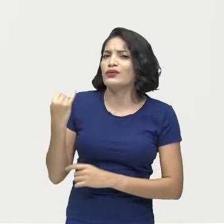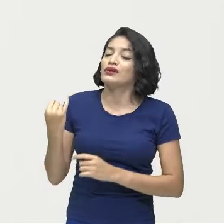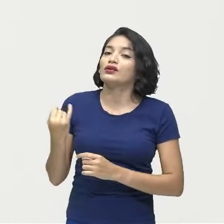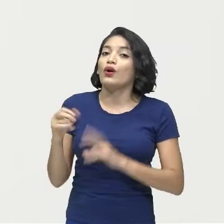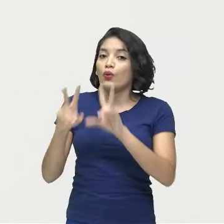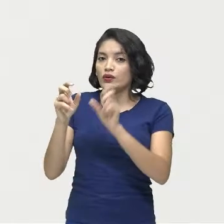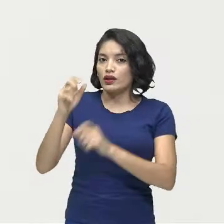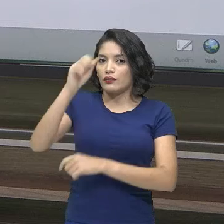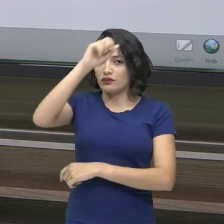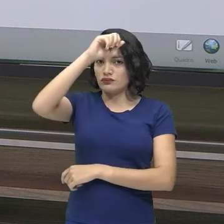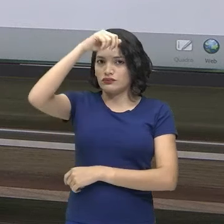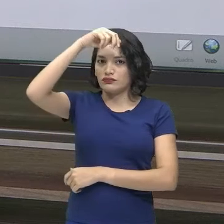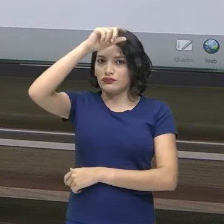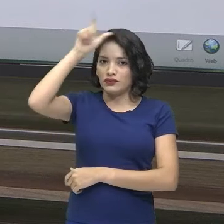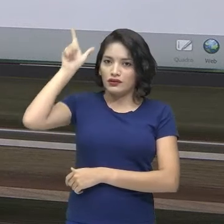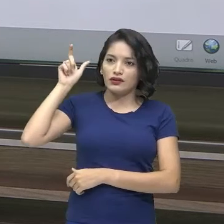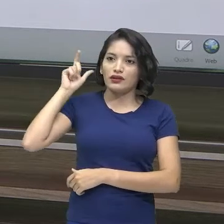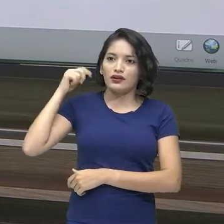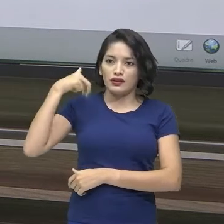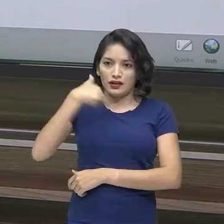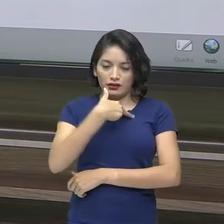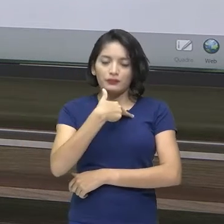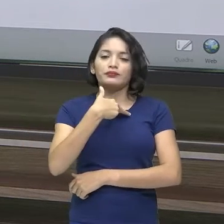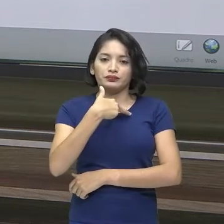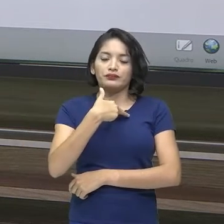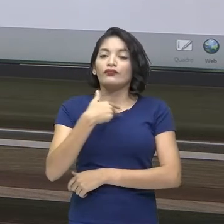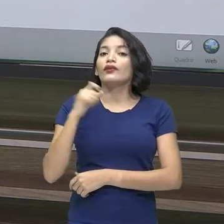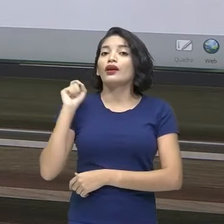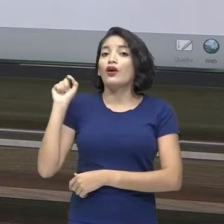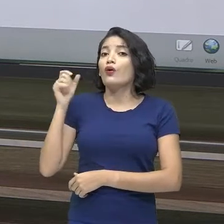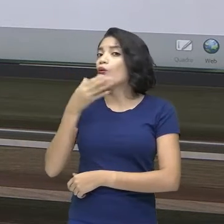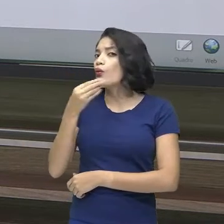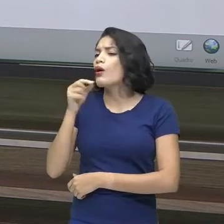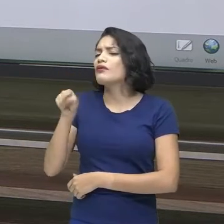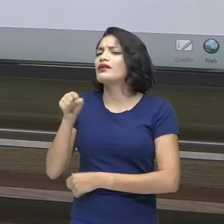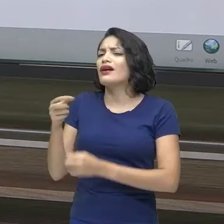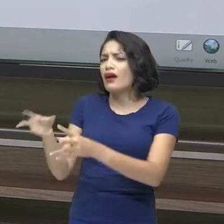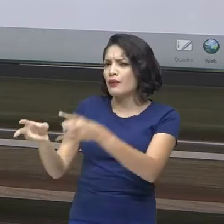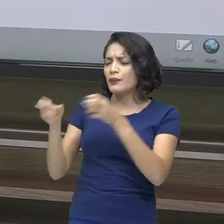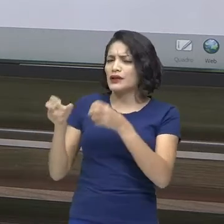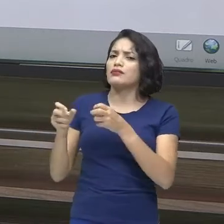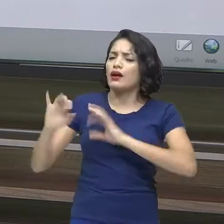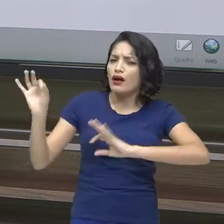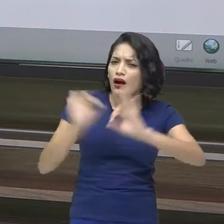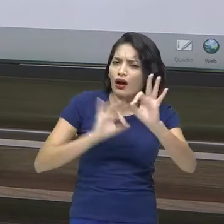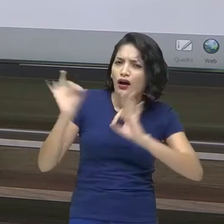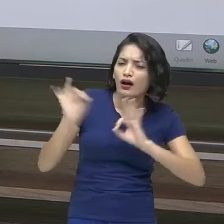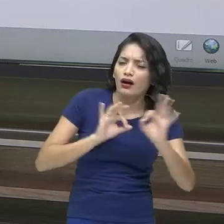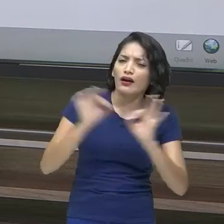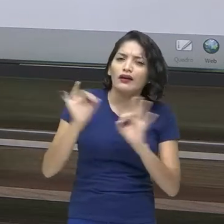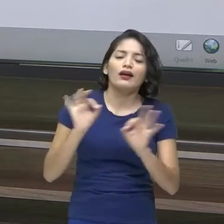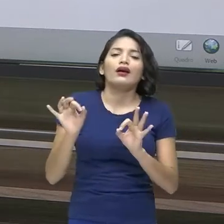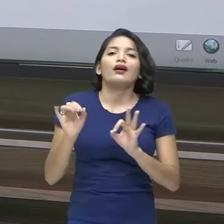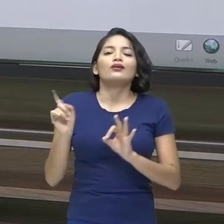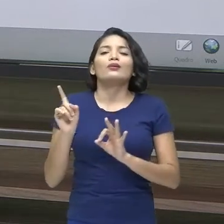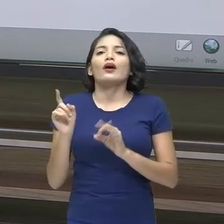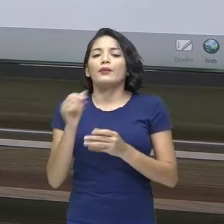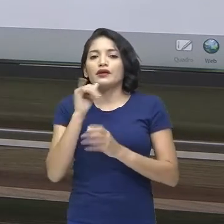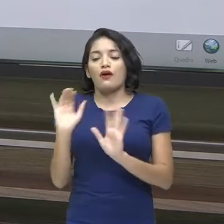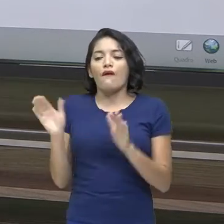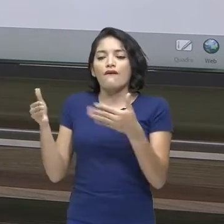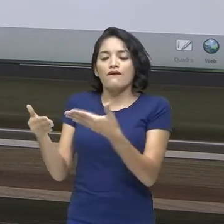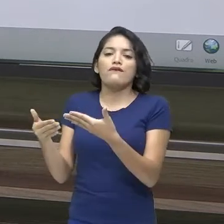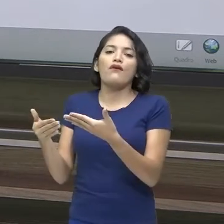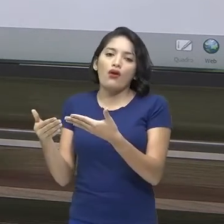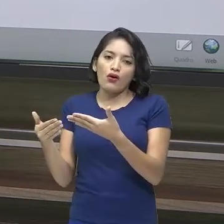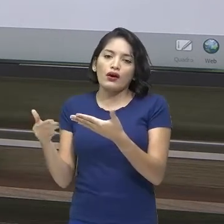gente, é que ele vai perceber que essa organização, ela não vai se dar naquela visão que nós